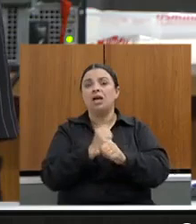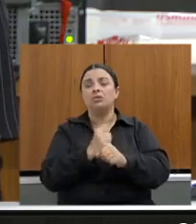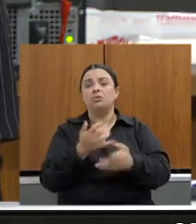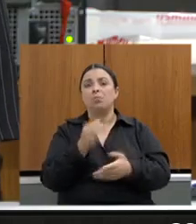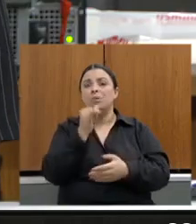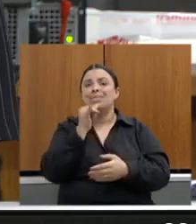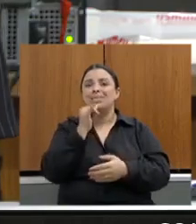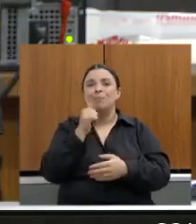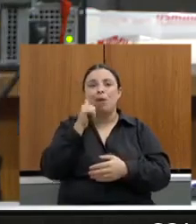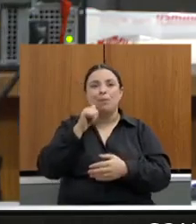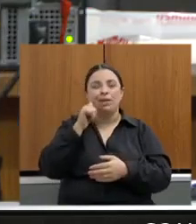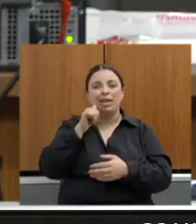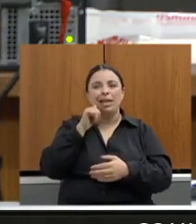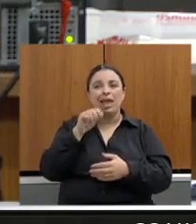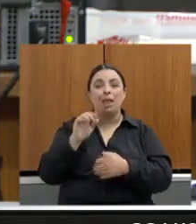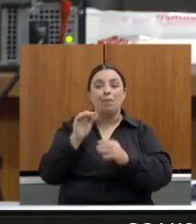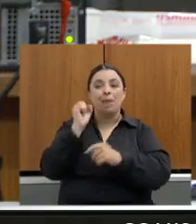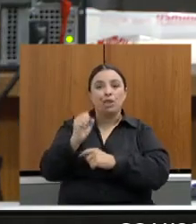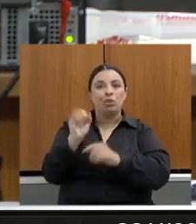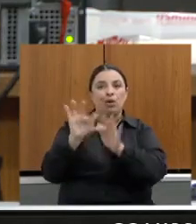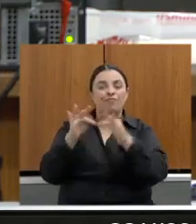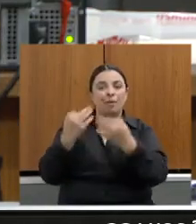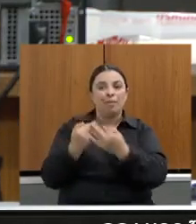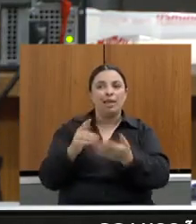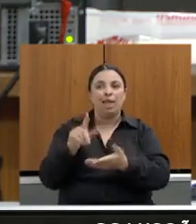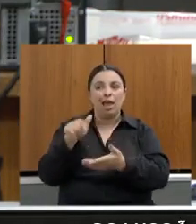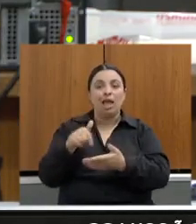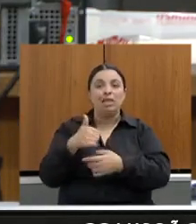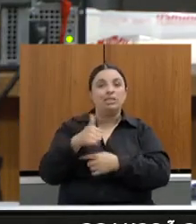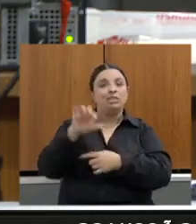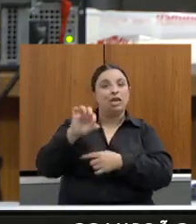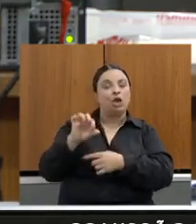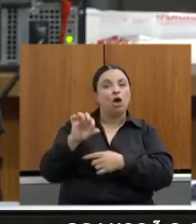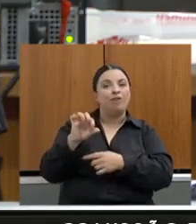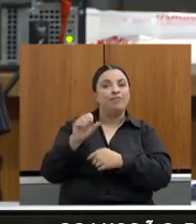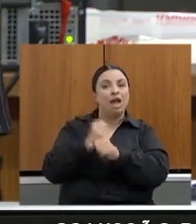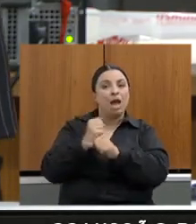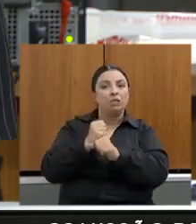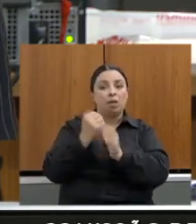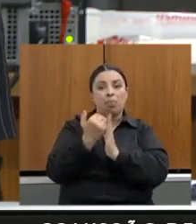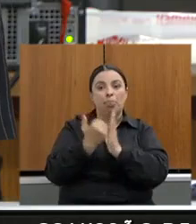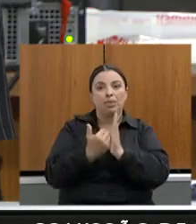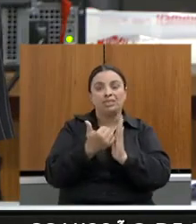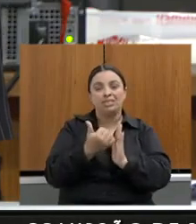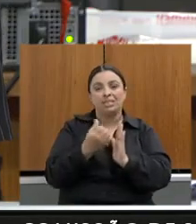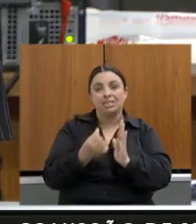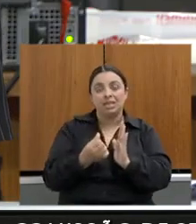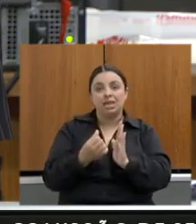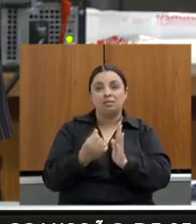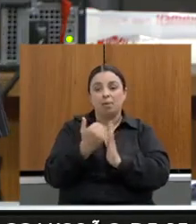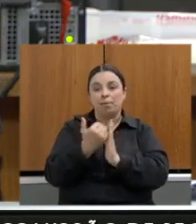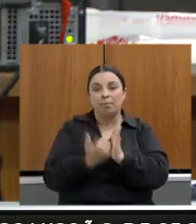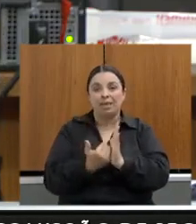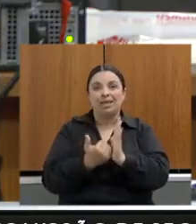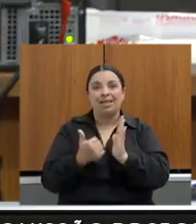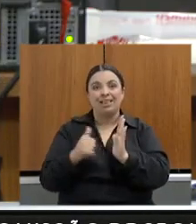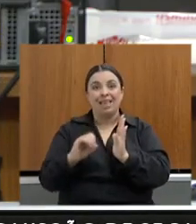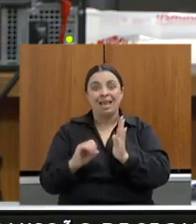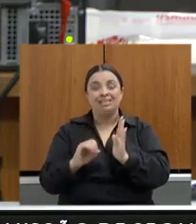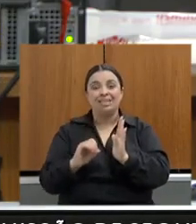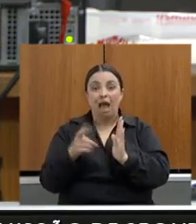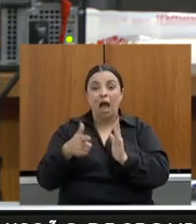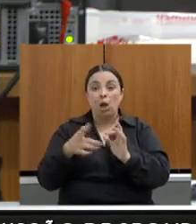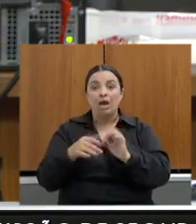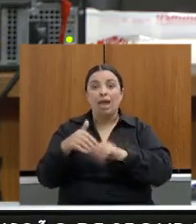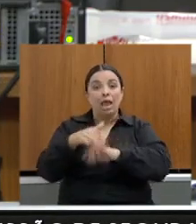19 anos cumpriu 16 não caiu para 16 comprou 10 está na rua virou Célio Netflix né então